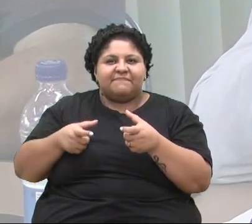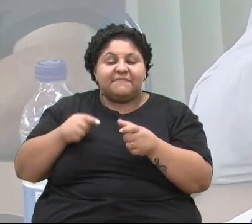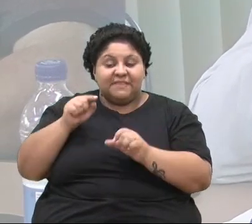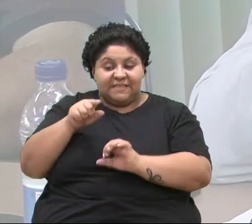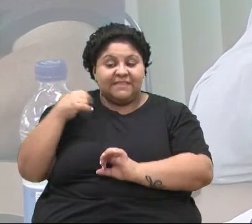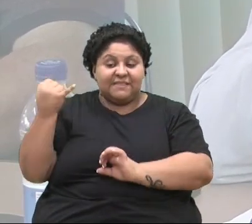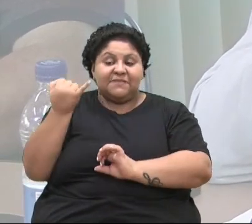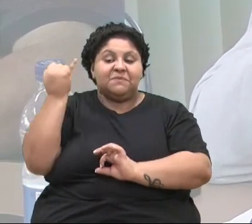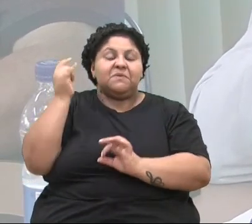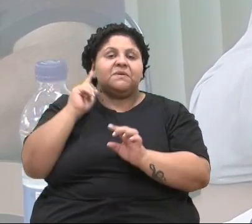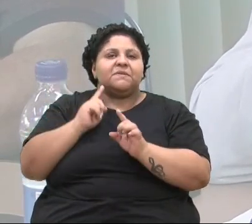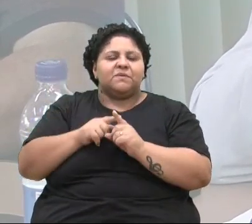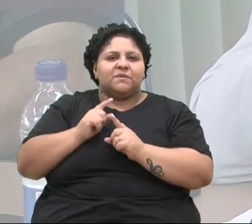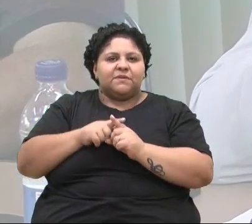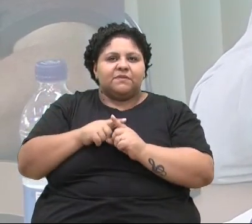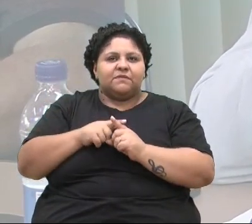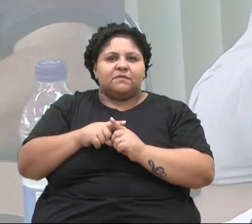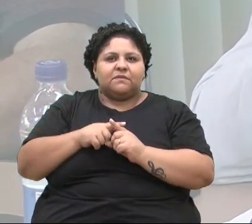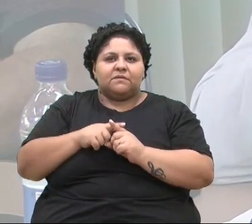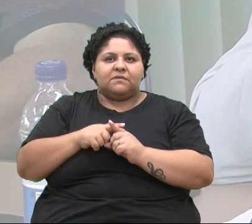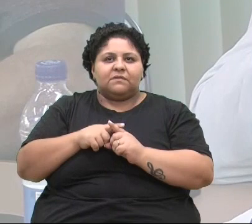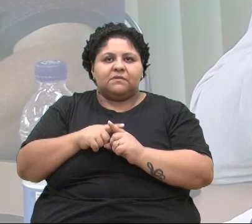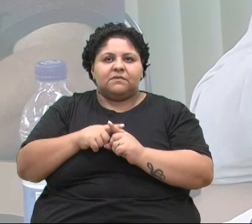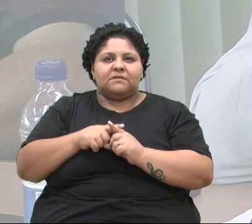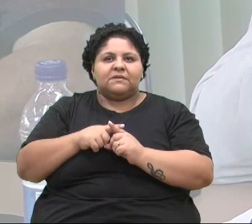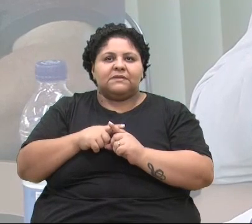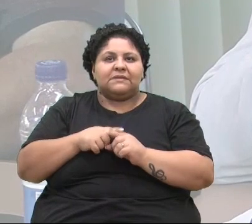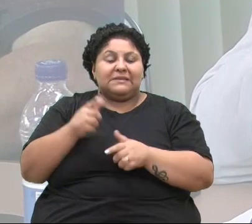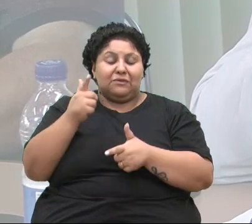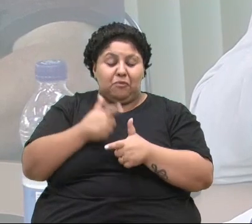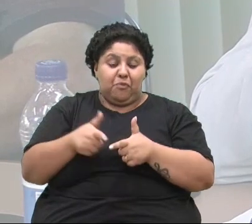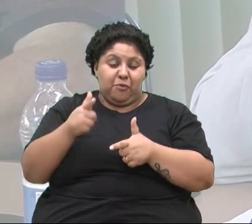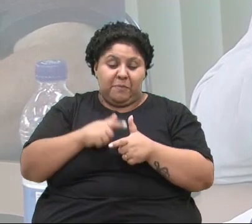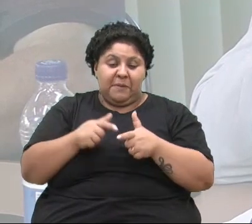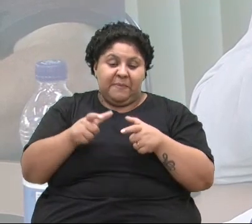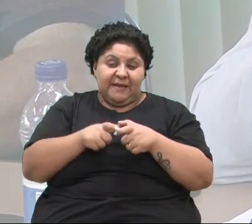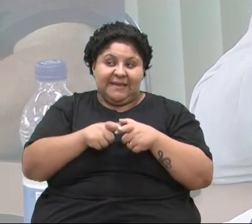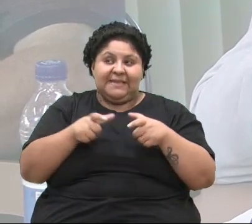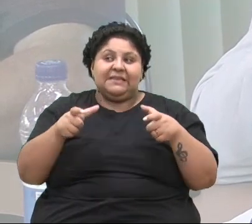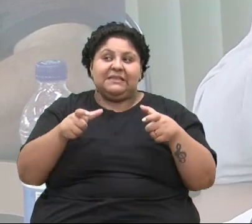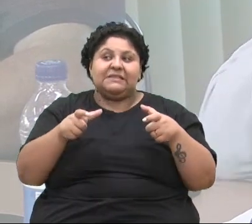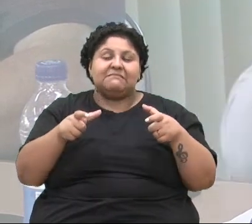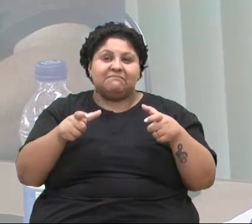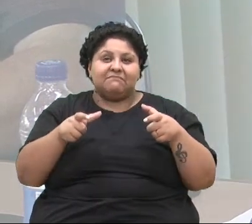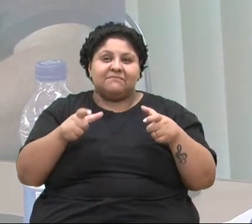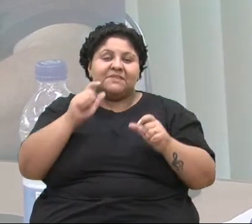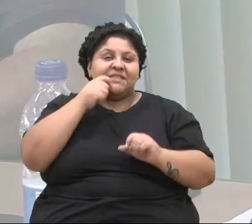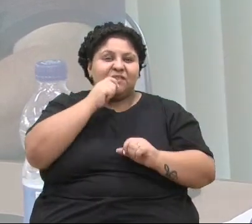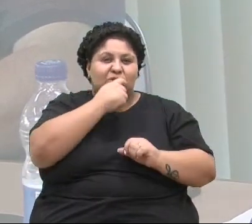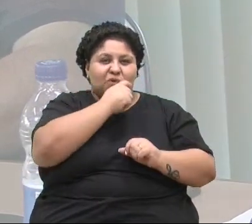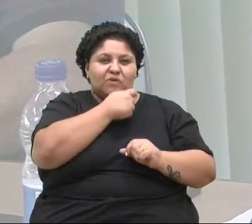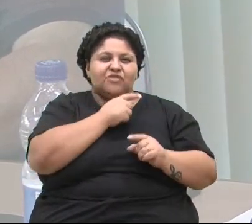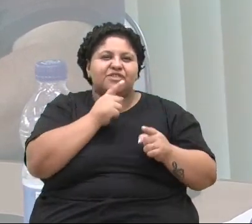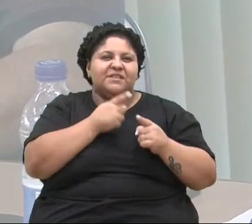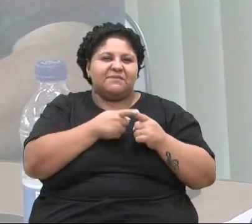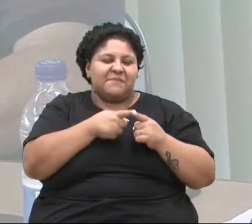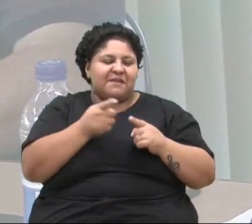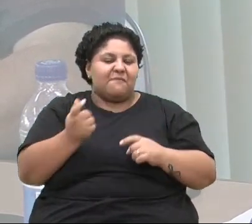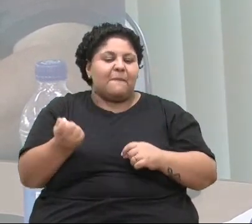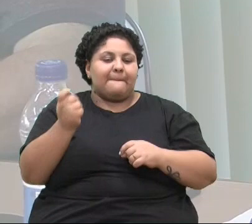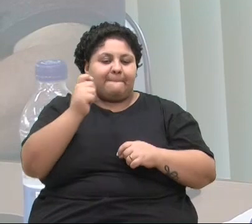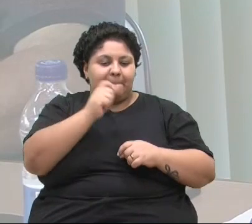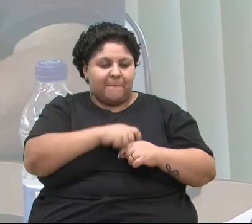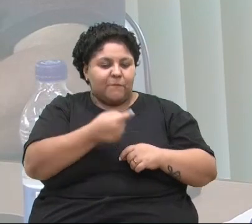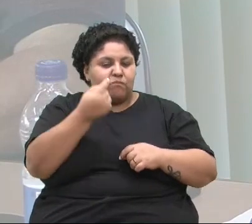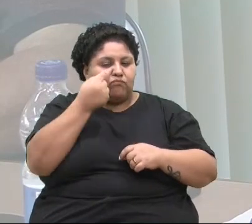importante porque há uma defasagem muito grande e a odontologia também precisa ter um grande